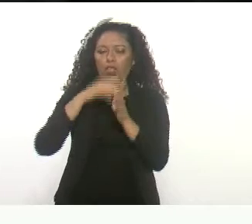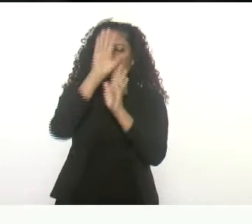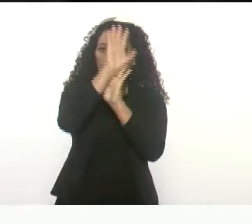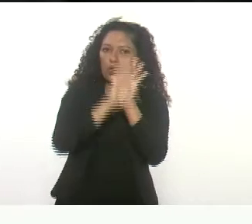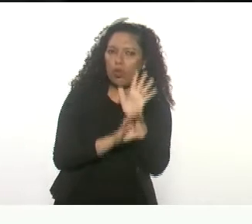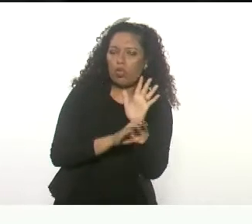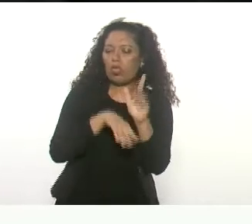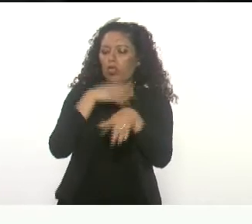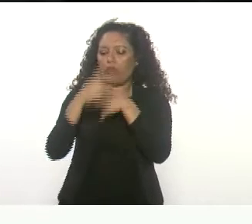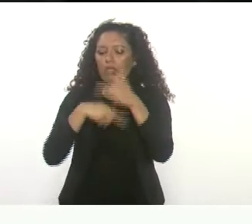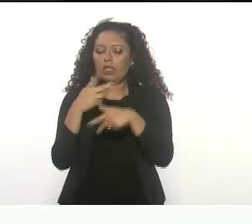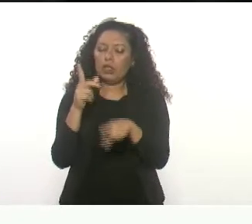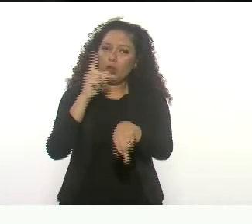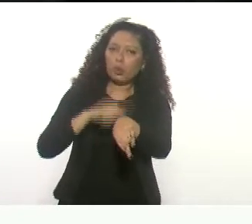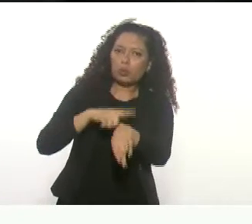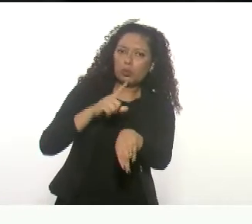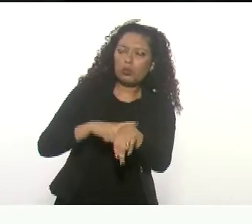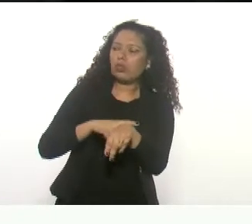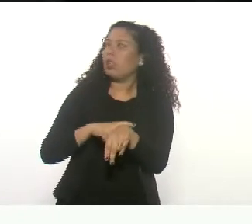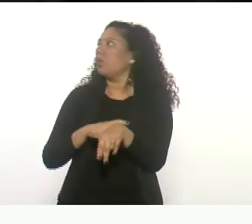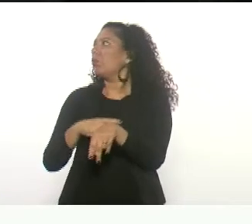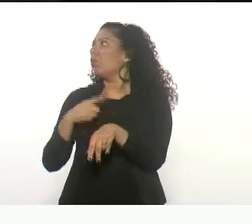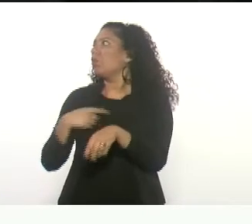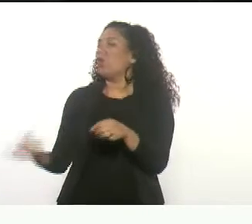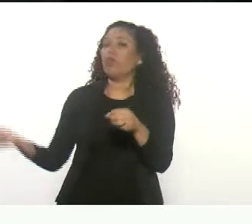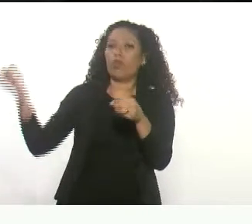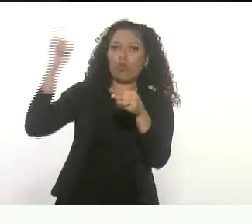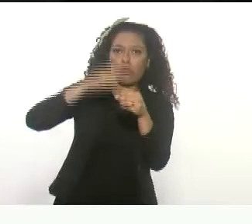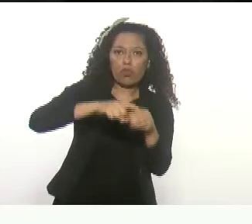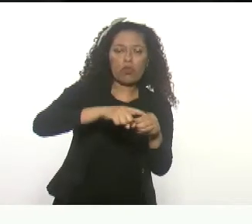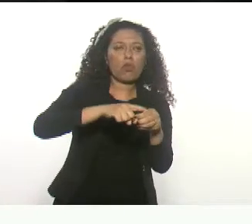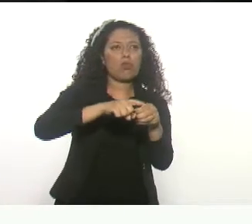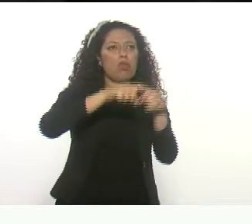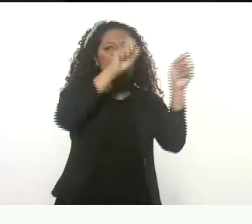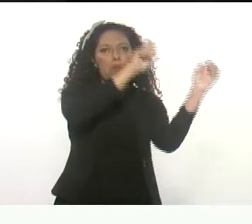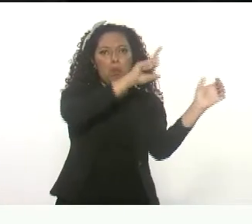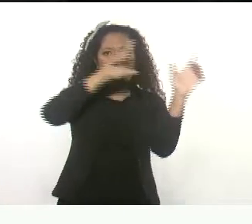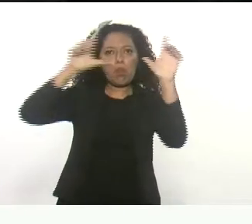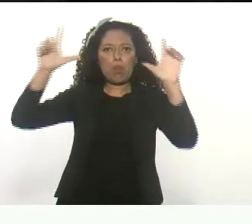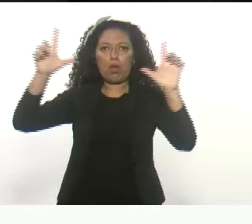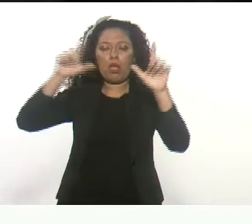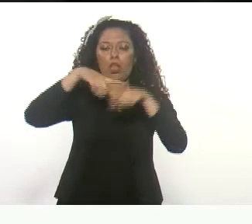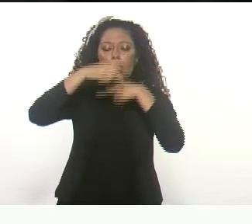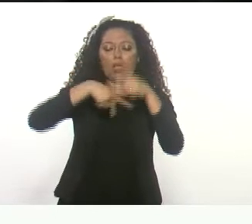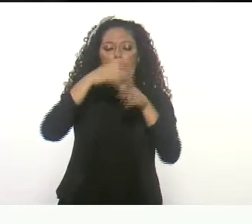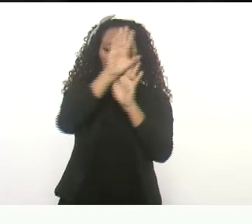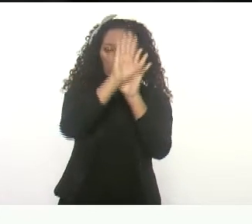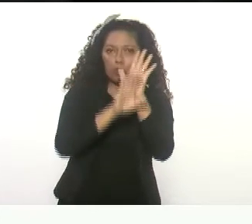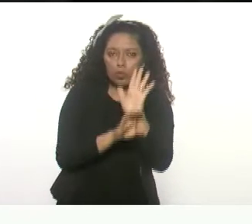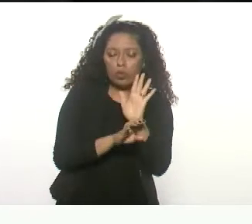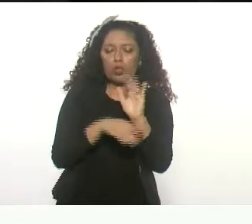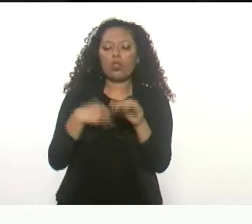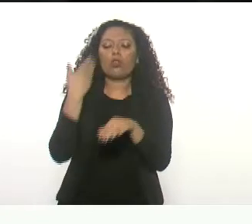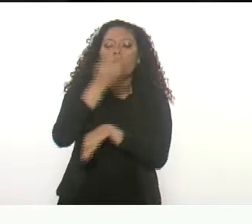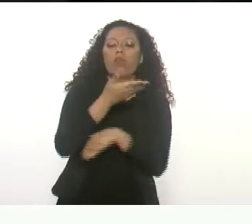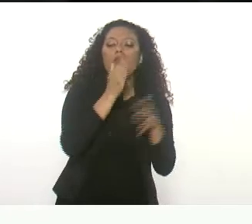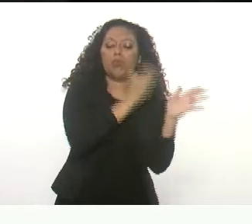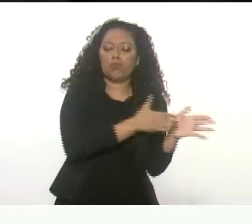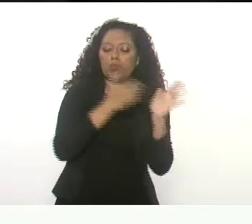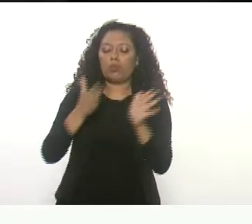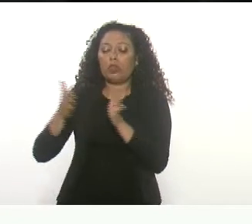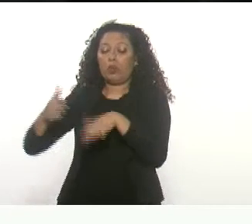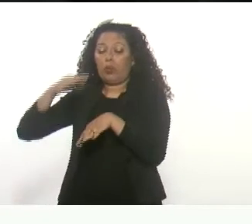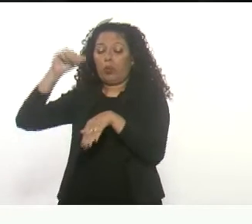uso do tempo, e aí eu vou voltar para a ordem aqui. Depois do currículo vem estrutura, porque o grande e